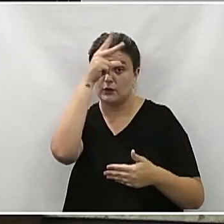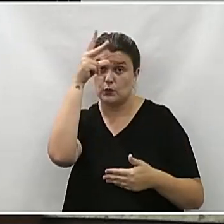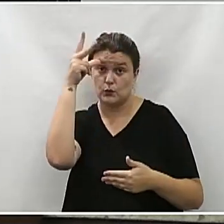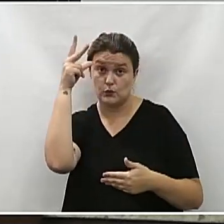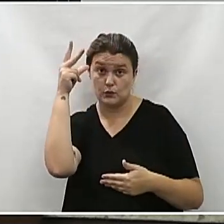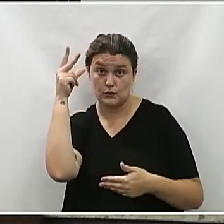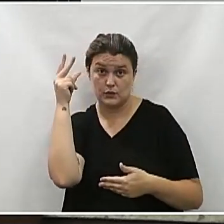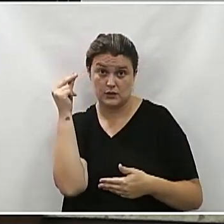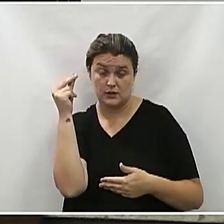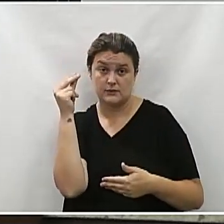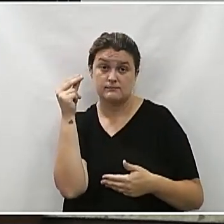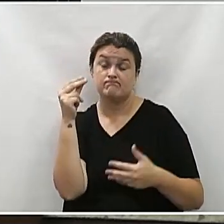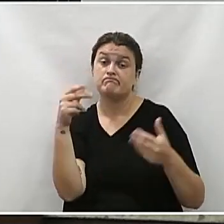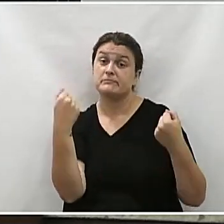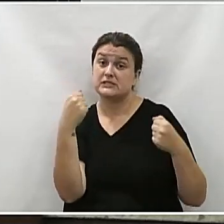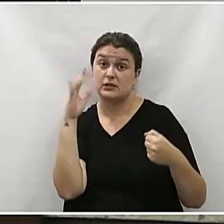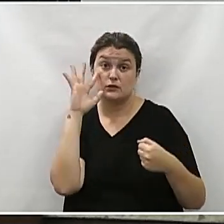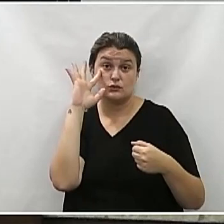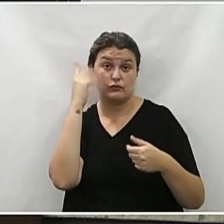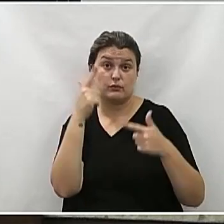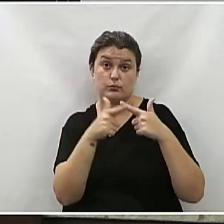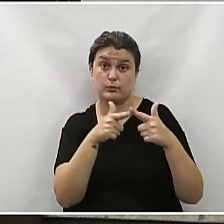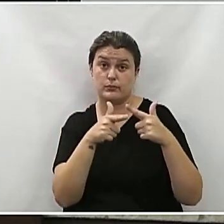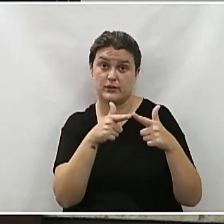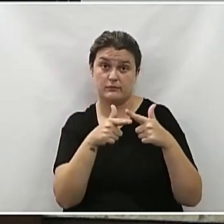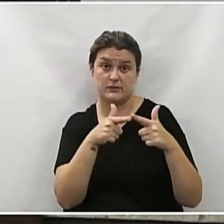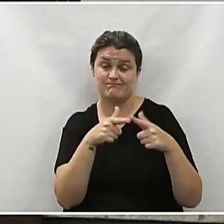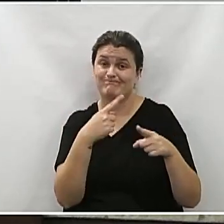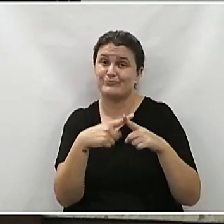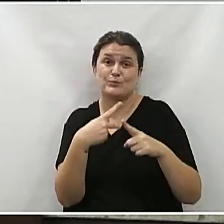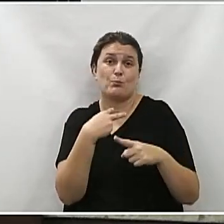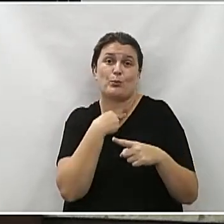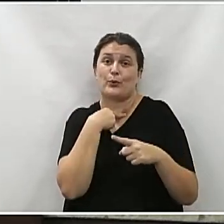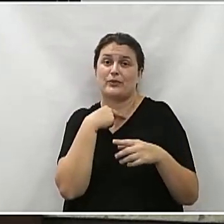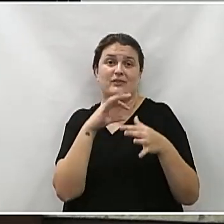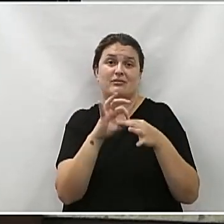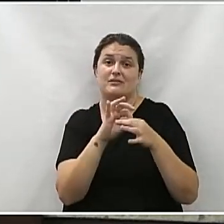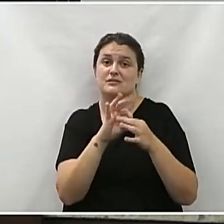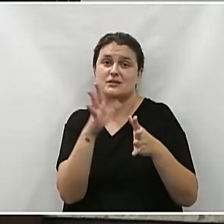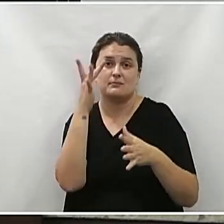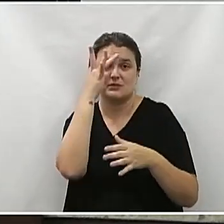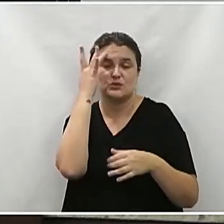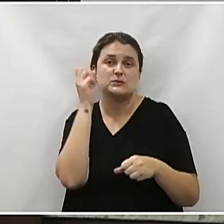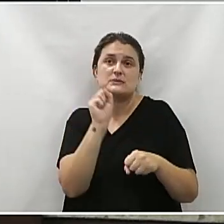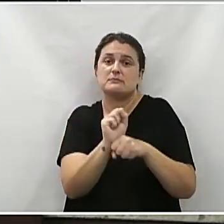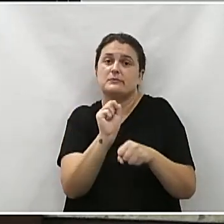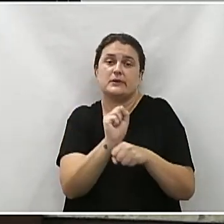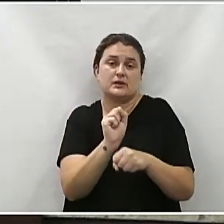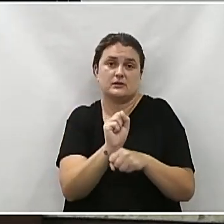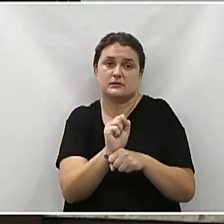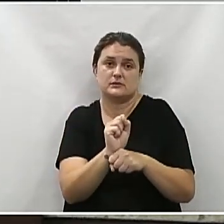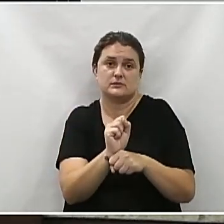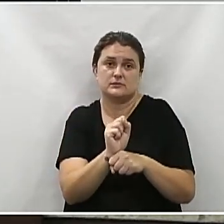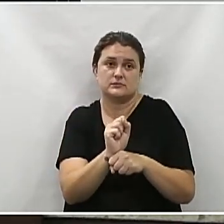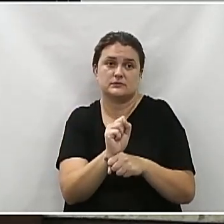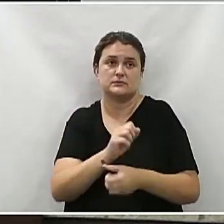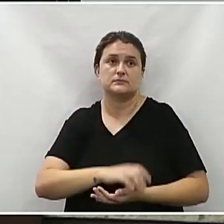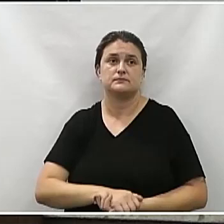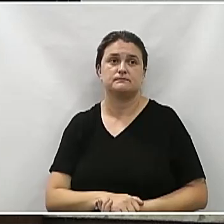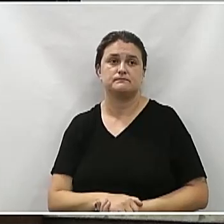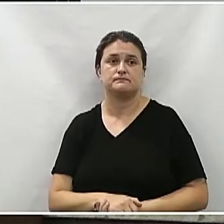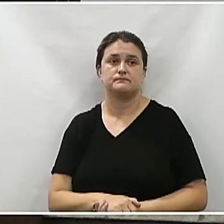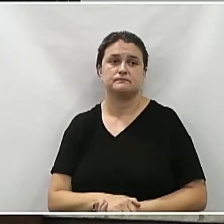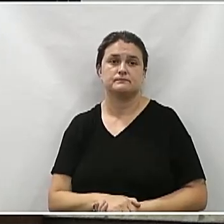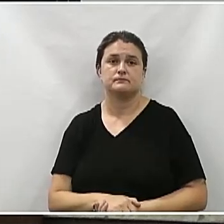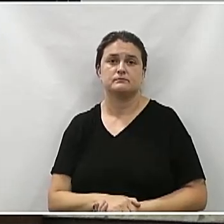ele tome algumas providências porque nós não podemos deixar os munícipes usuários do transporte coletivo sem